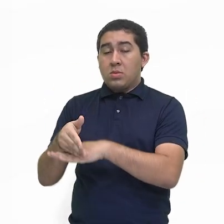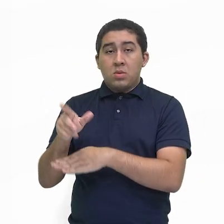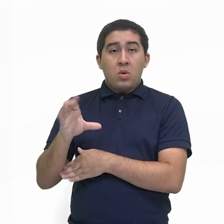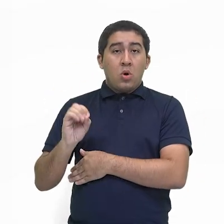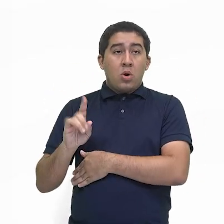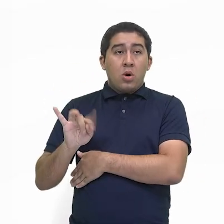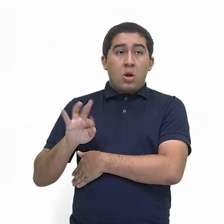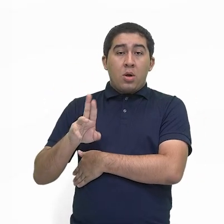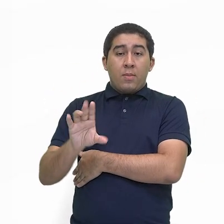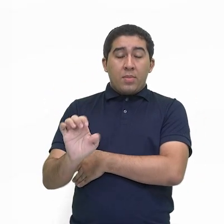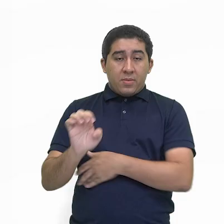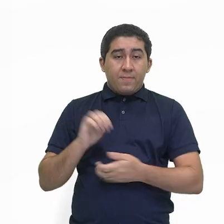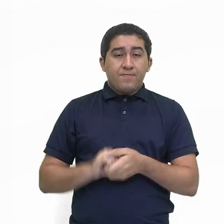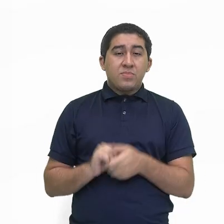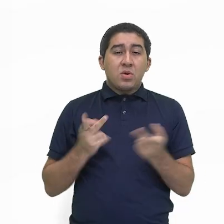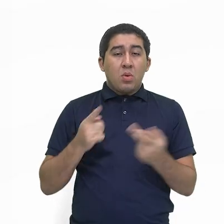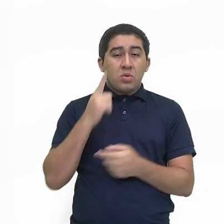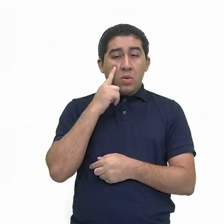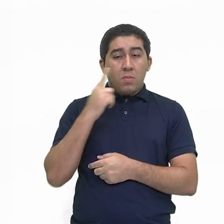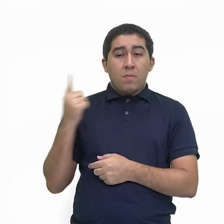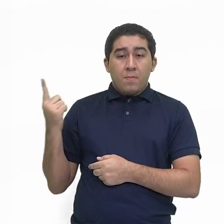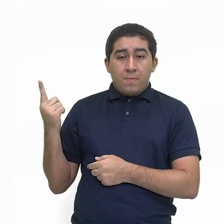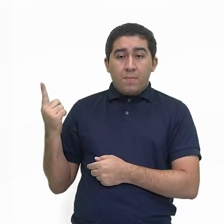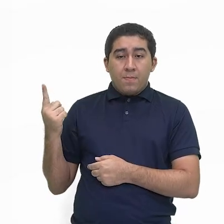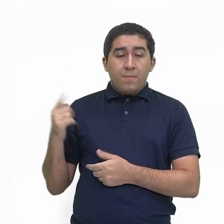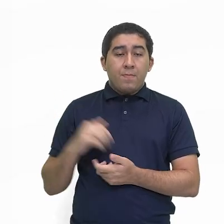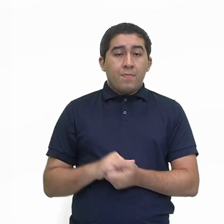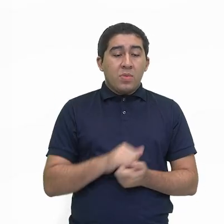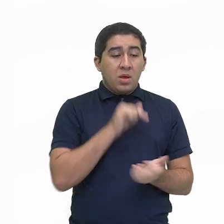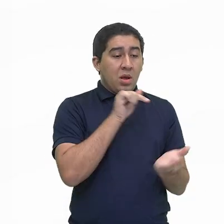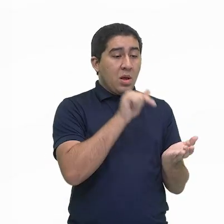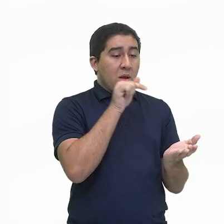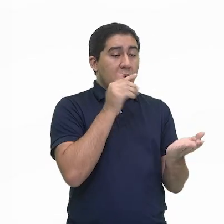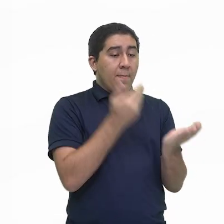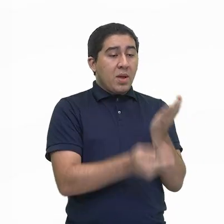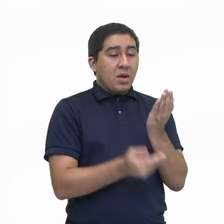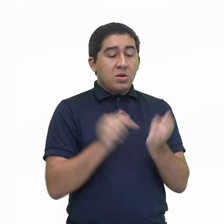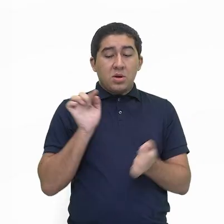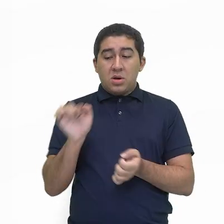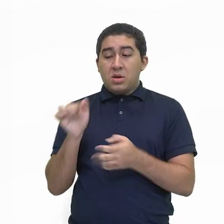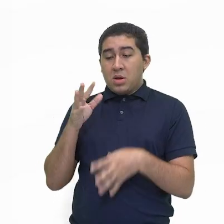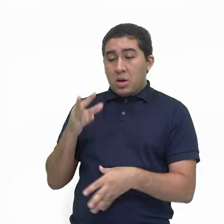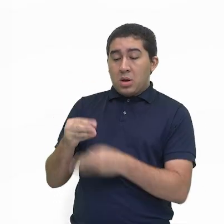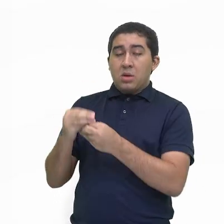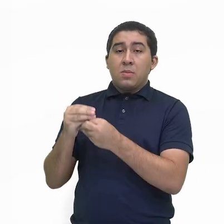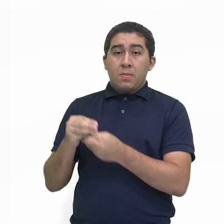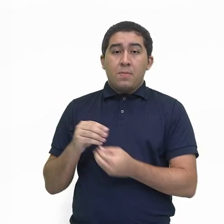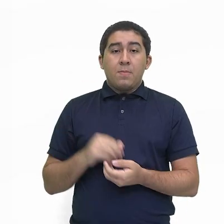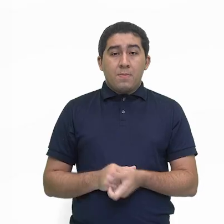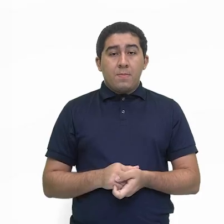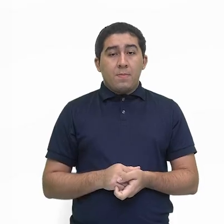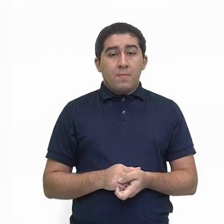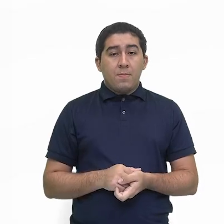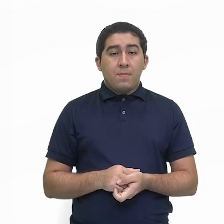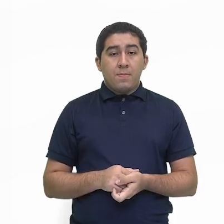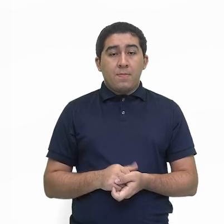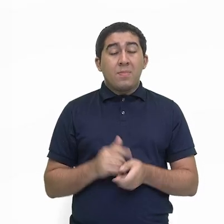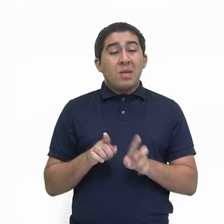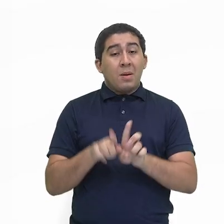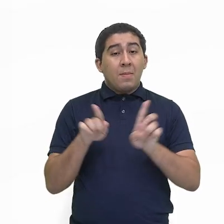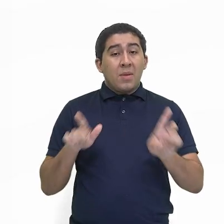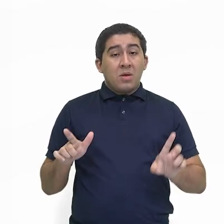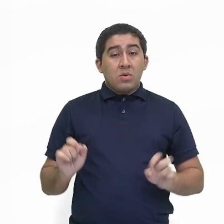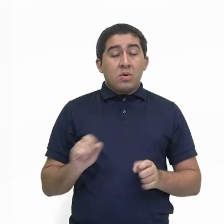os elétrons circulam do zinco, do ânodo para o cátodo, tá? Já o sentido